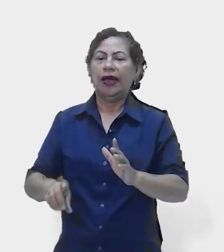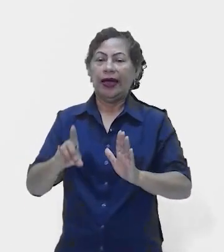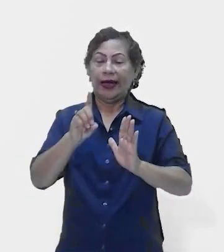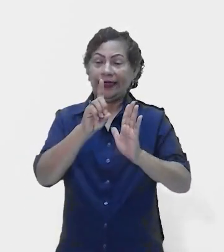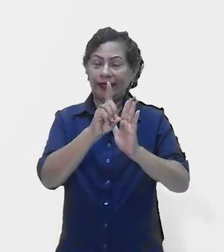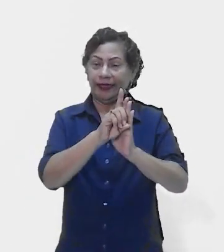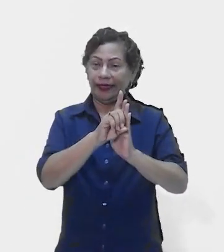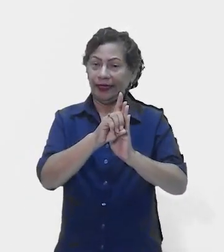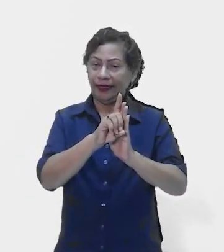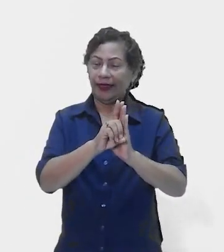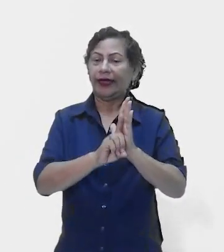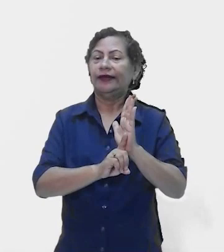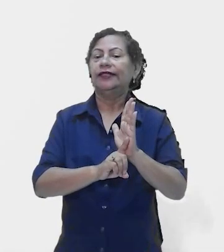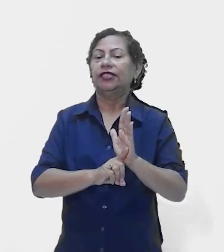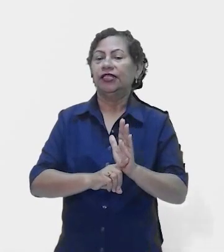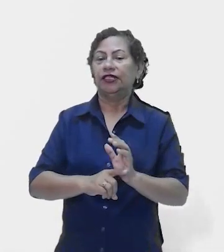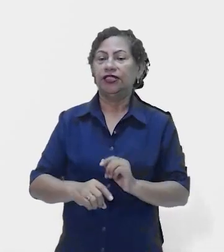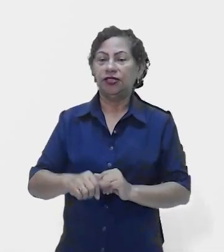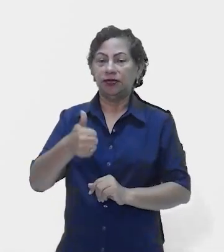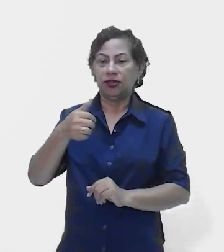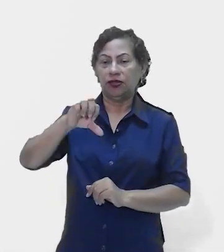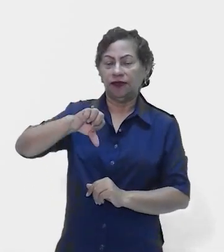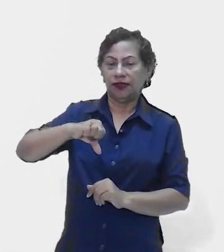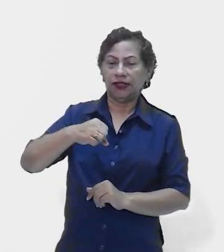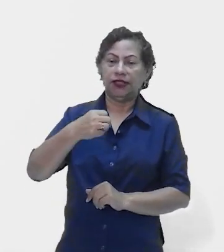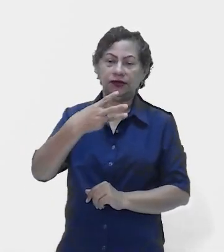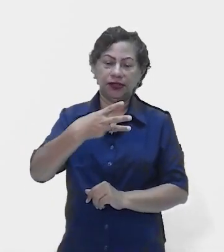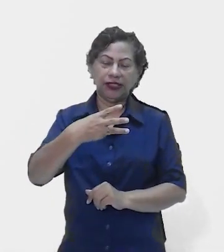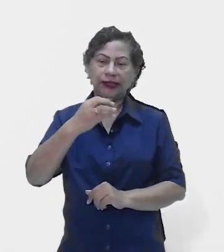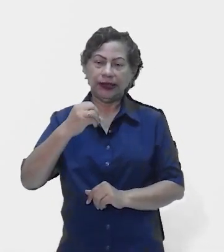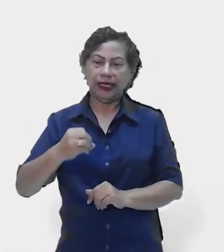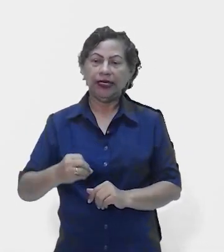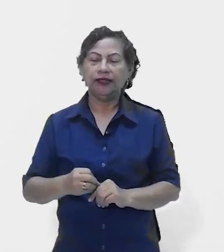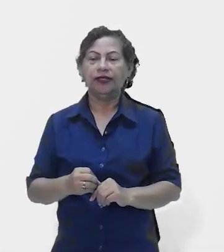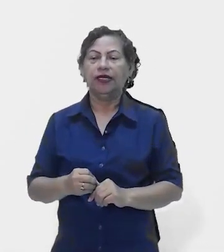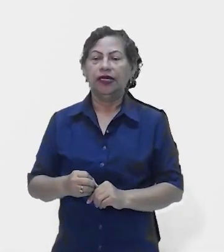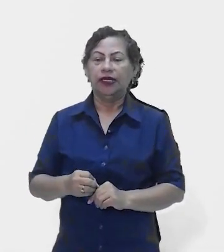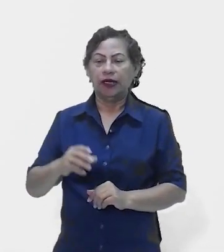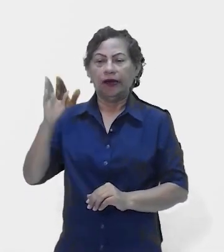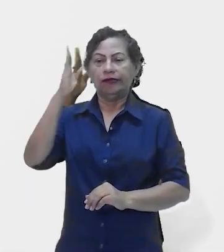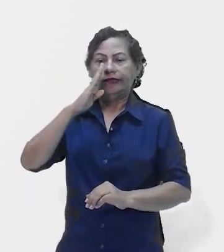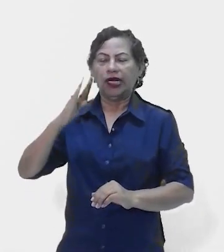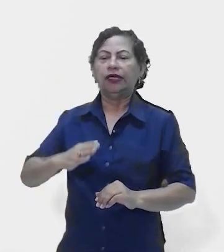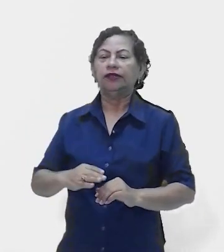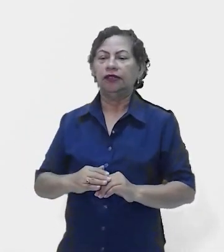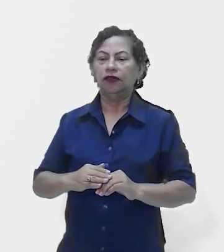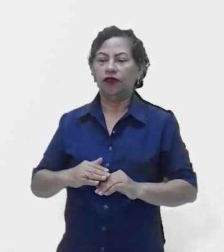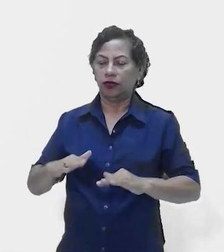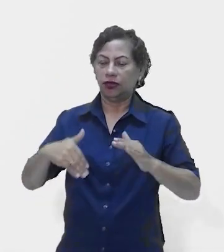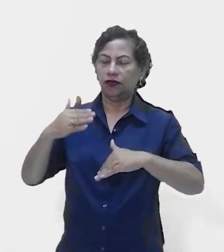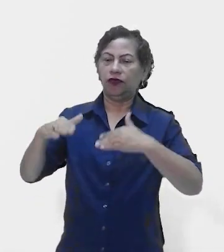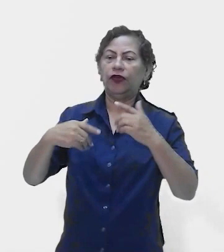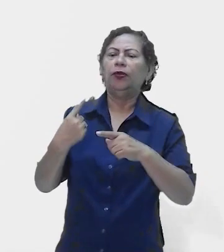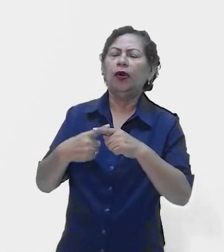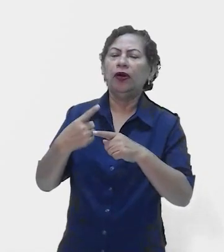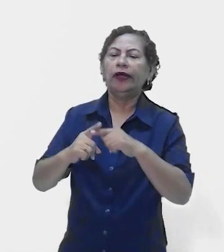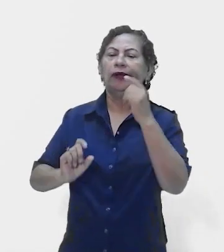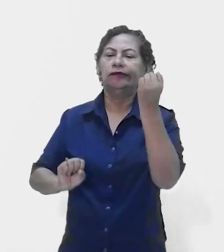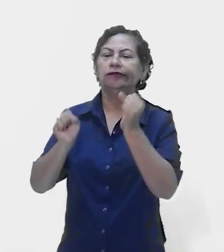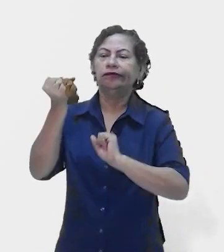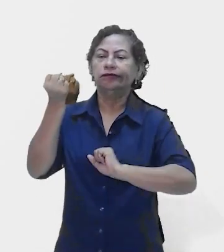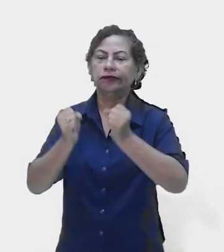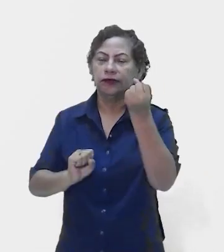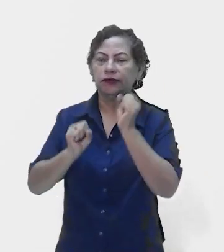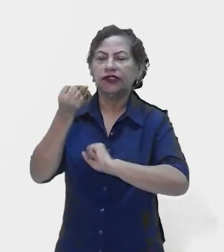um marco para o nosso país, porque é a partir desse momento que o processo de industrialização se intensifica. Se o processo